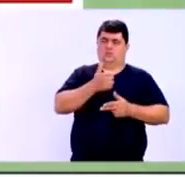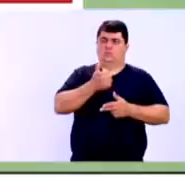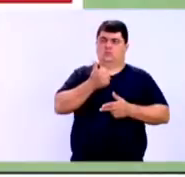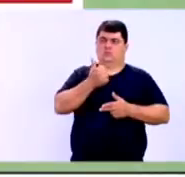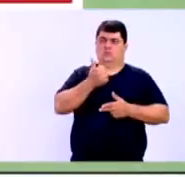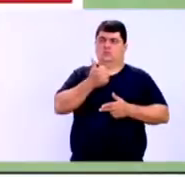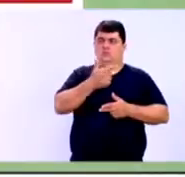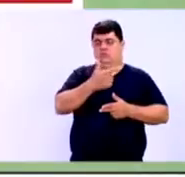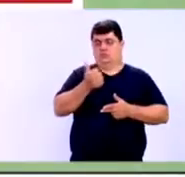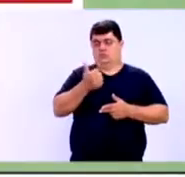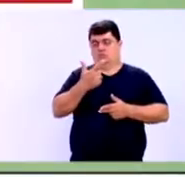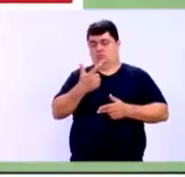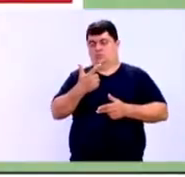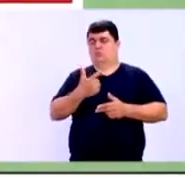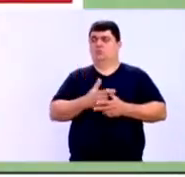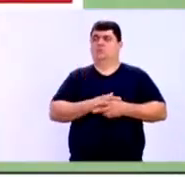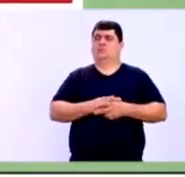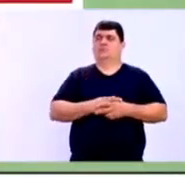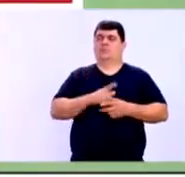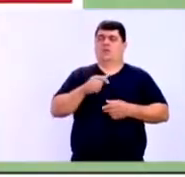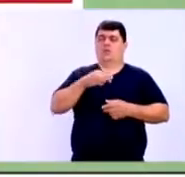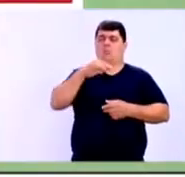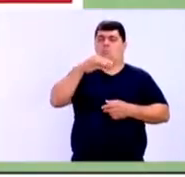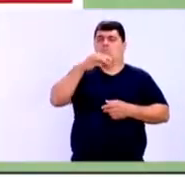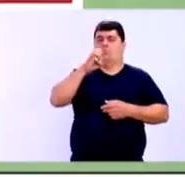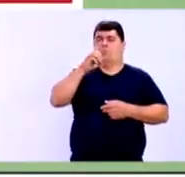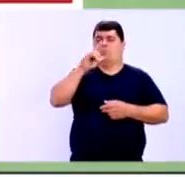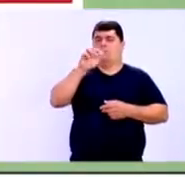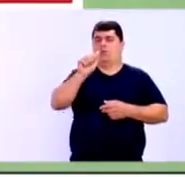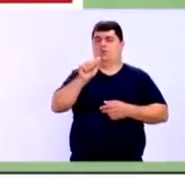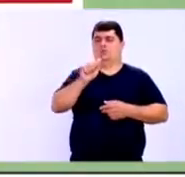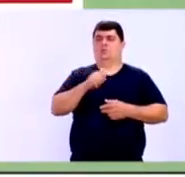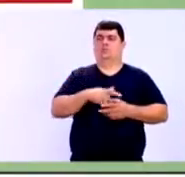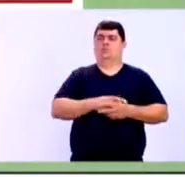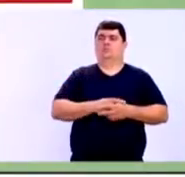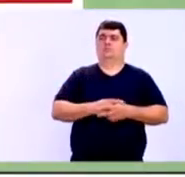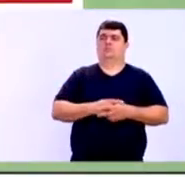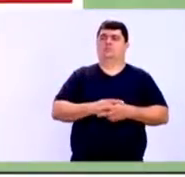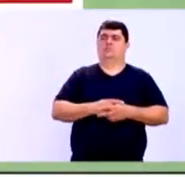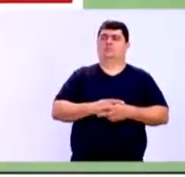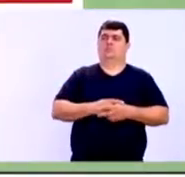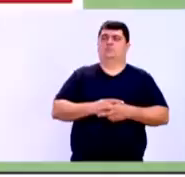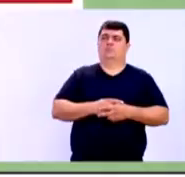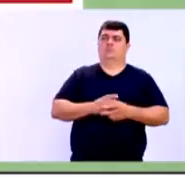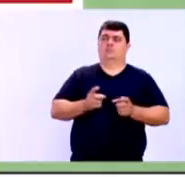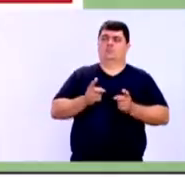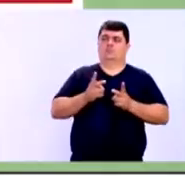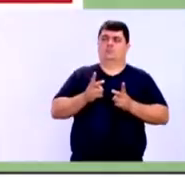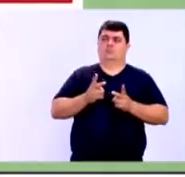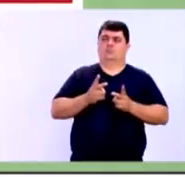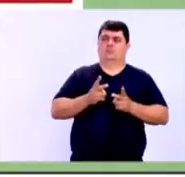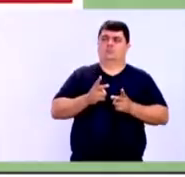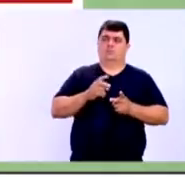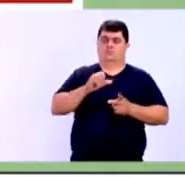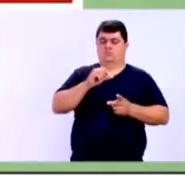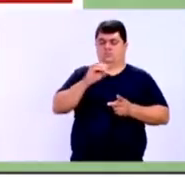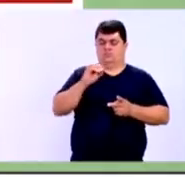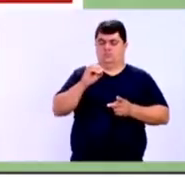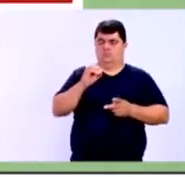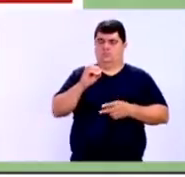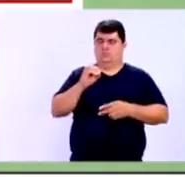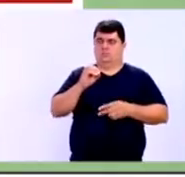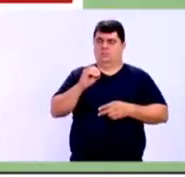21.200 dá 212. Essa é a média ponderada móvel. Venda, vendemos